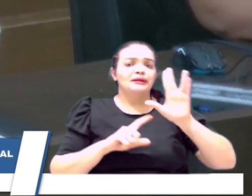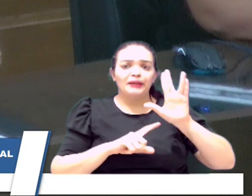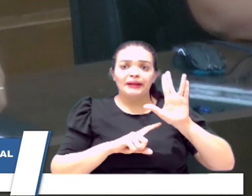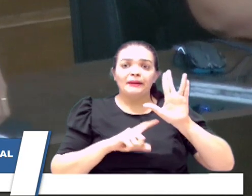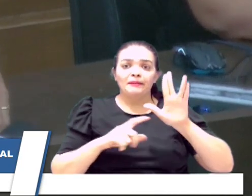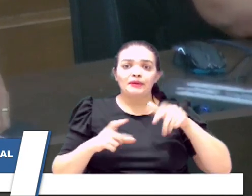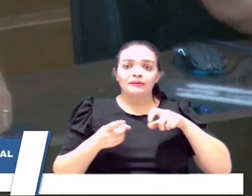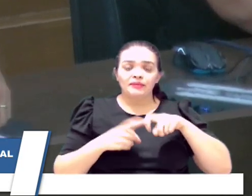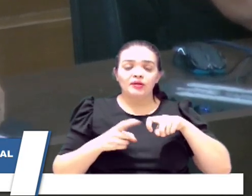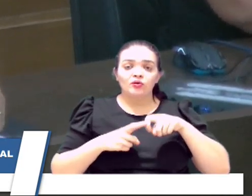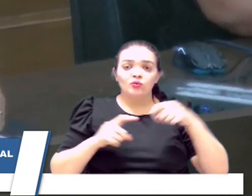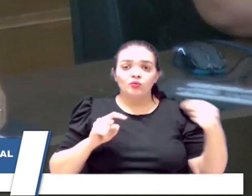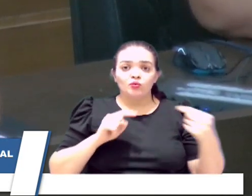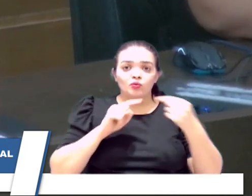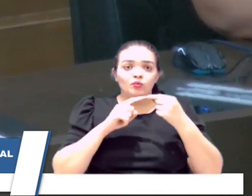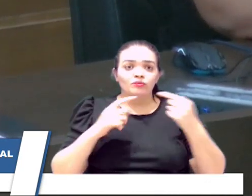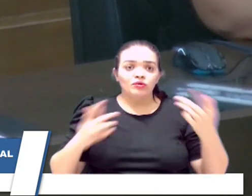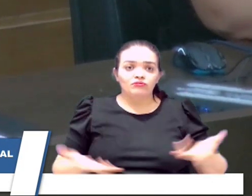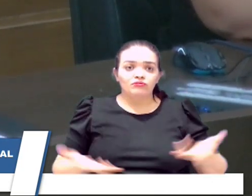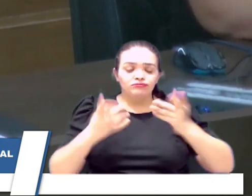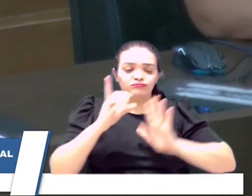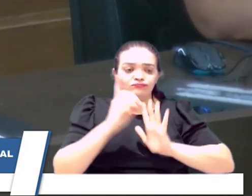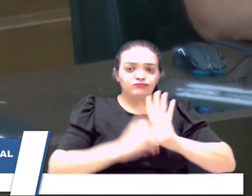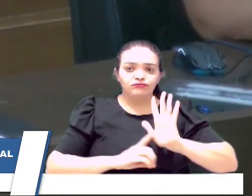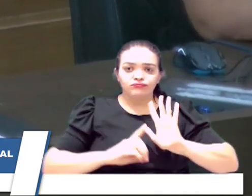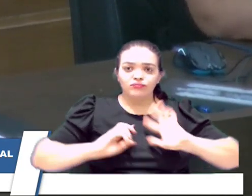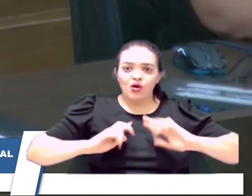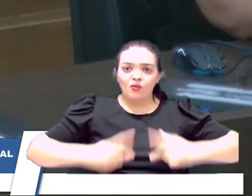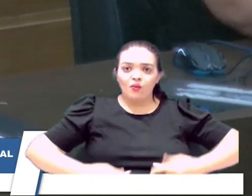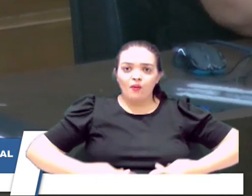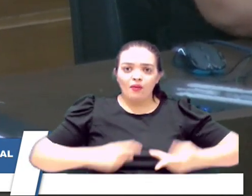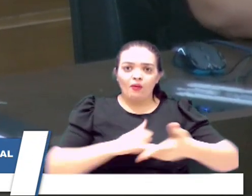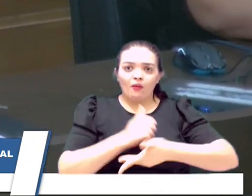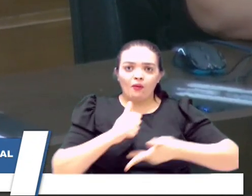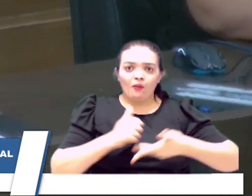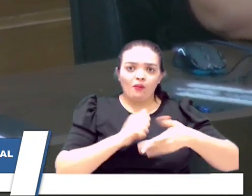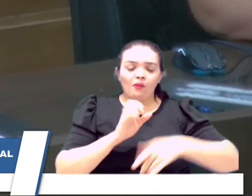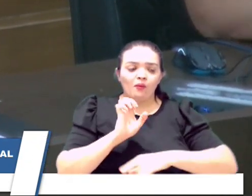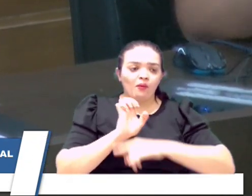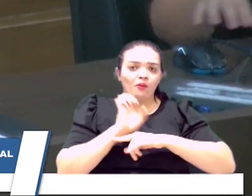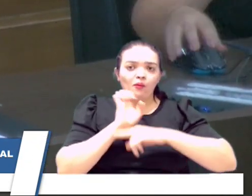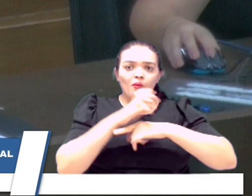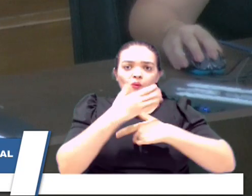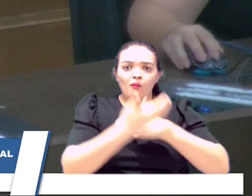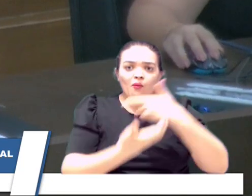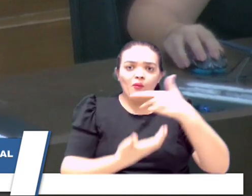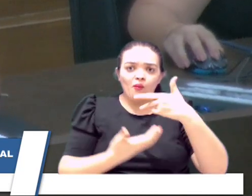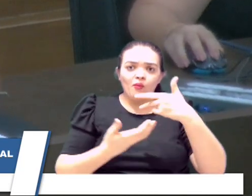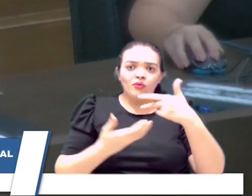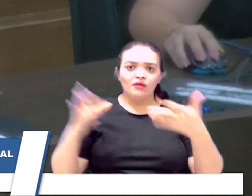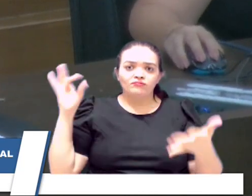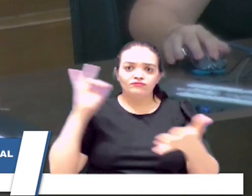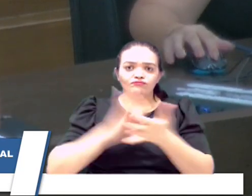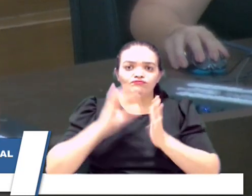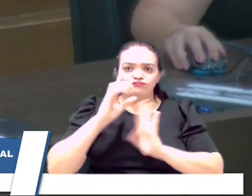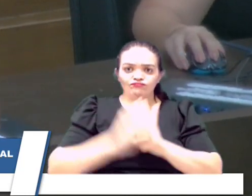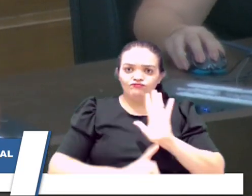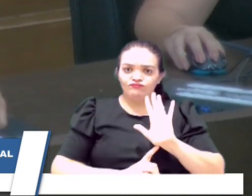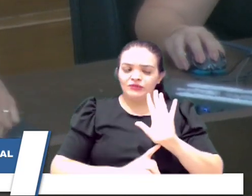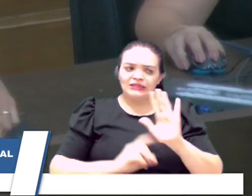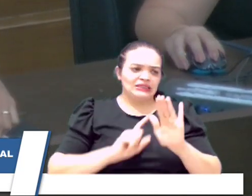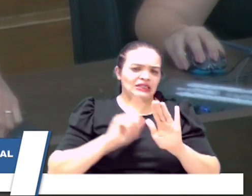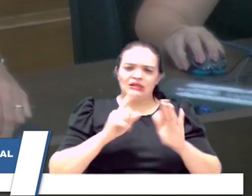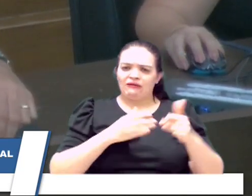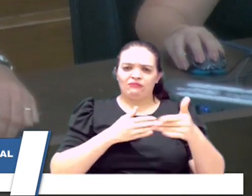estou visando a promoção de um direito humano, de um direito fundamental, caberia ao Estado, então, efetivar esse direito e não obstaculizar o